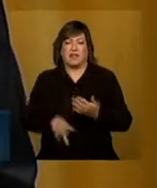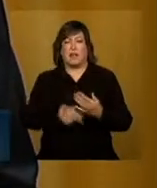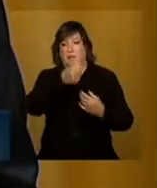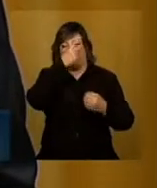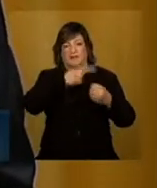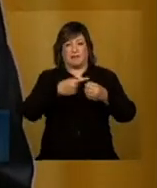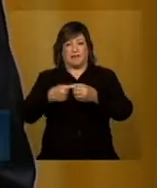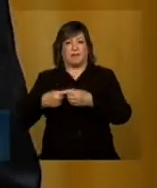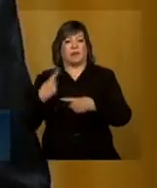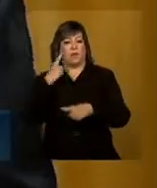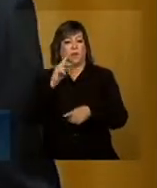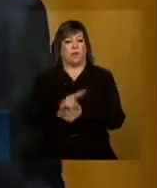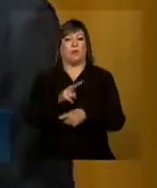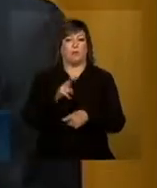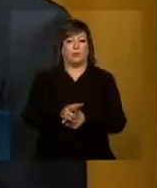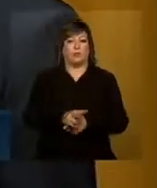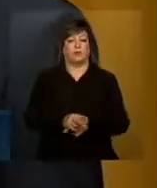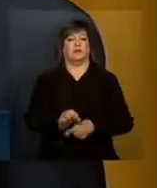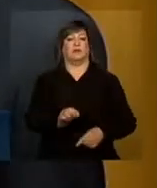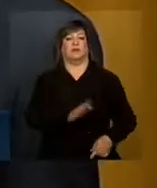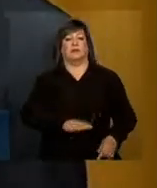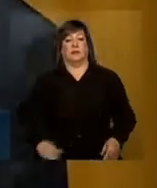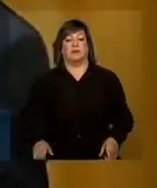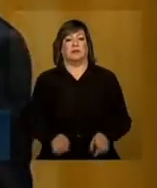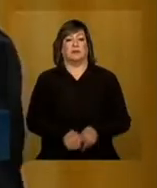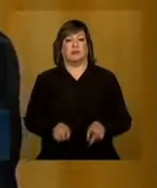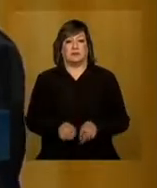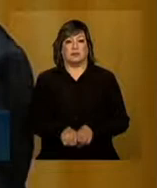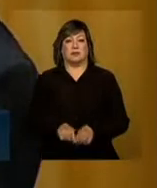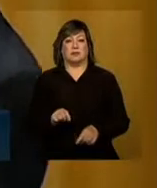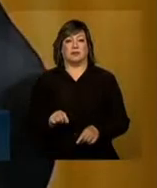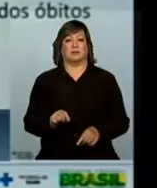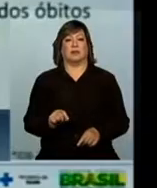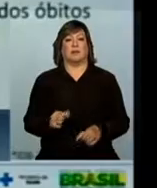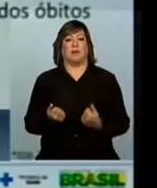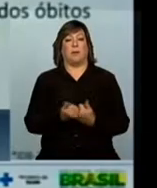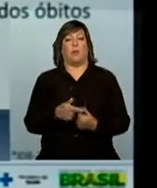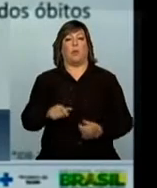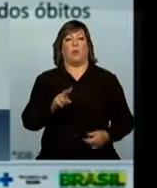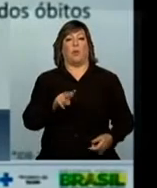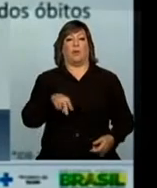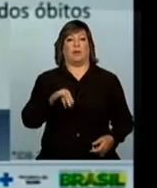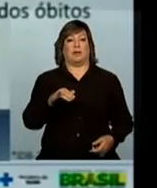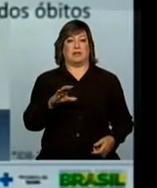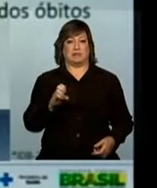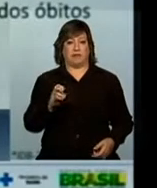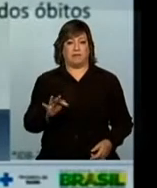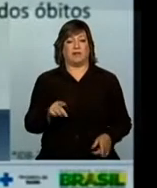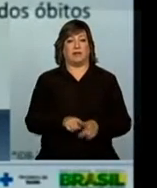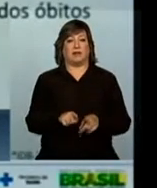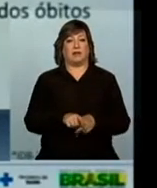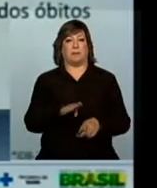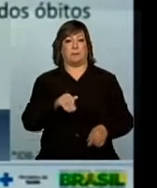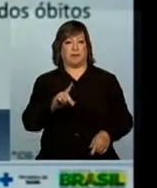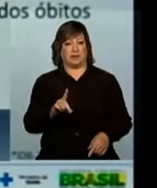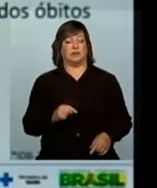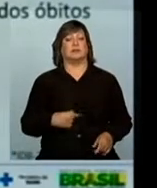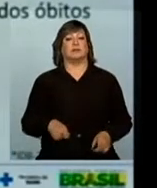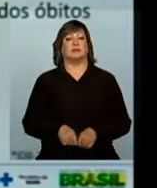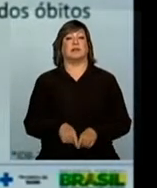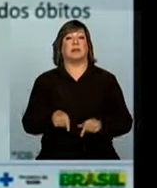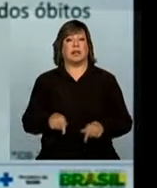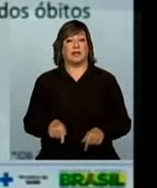para o acompanhamento do desenvolvimento infantil, inclusive com apoio do Unicef e do BID. Essa é uma